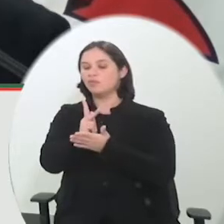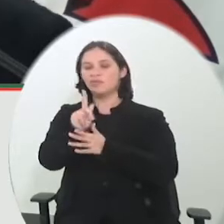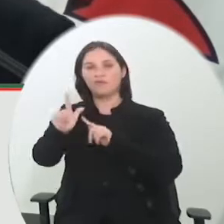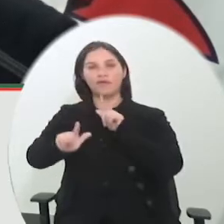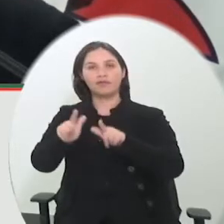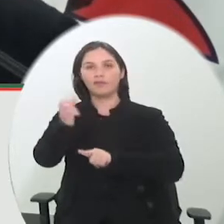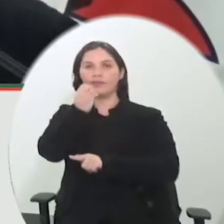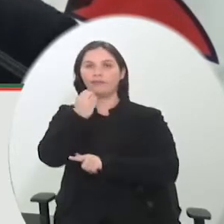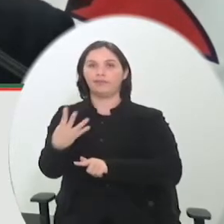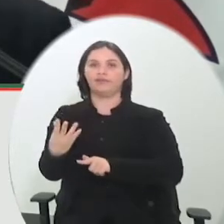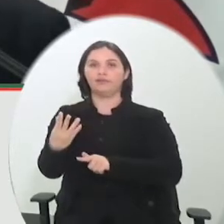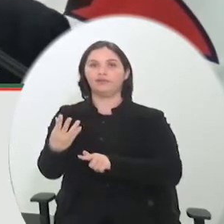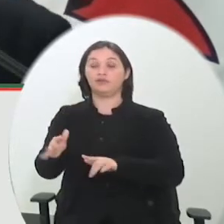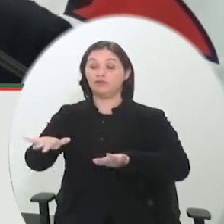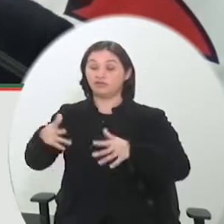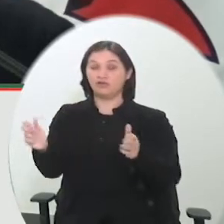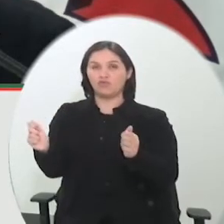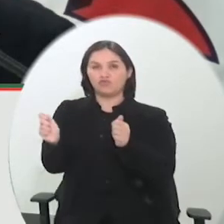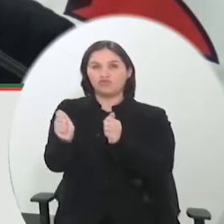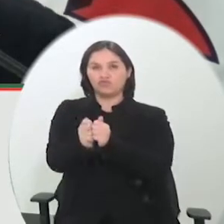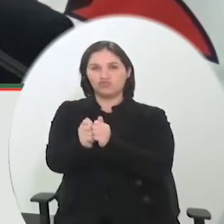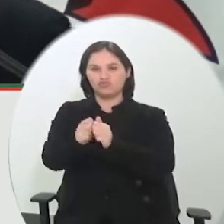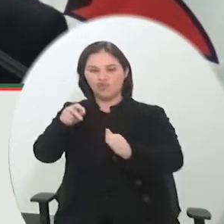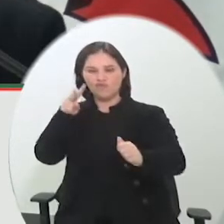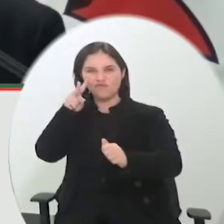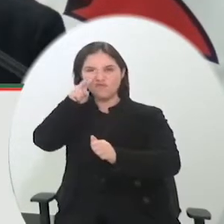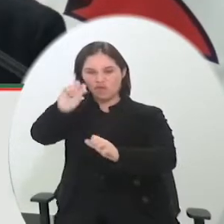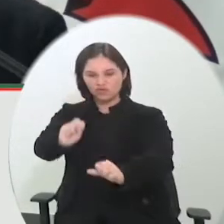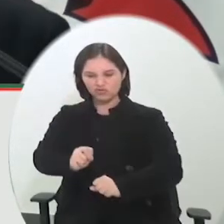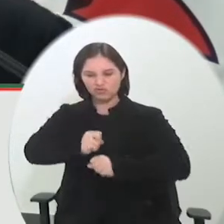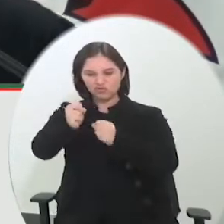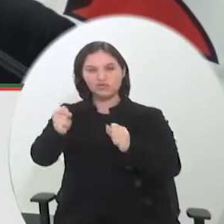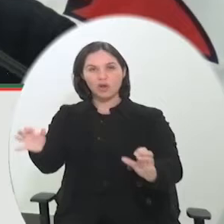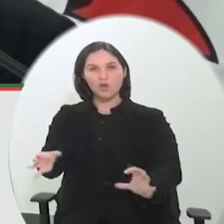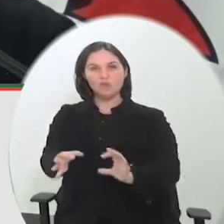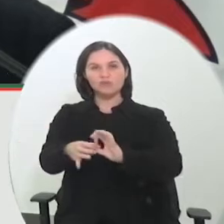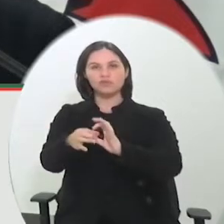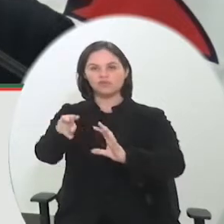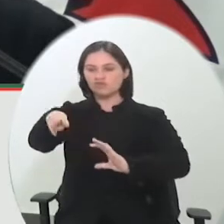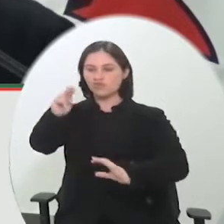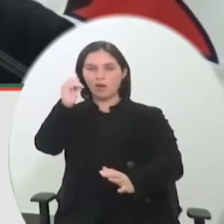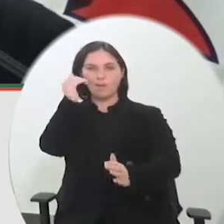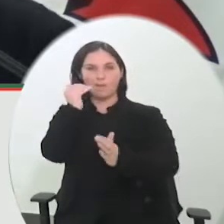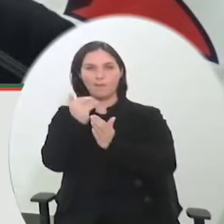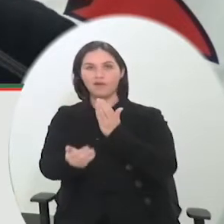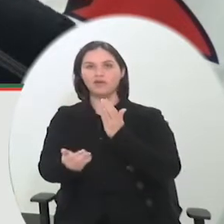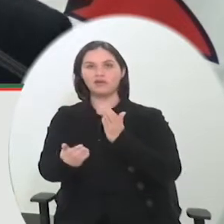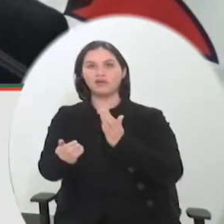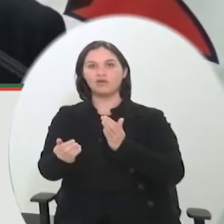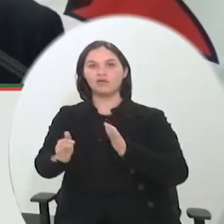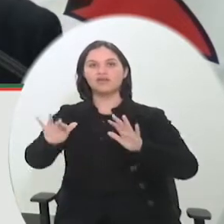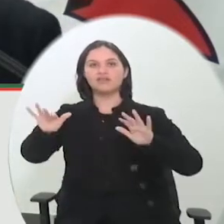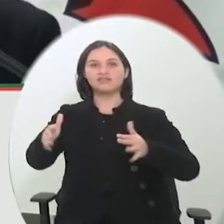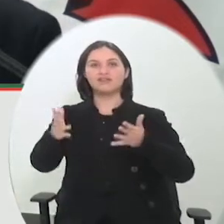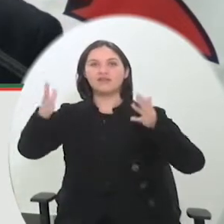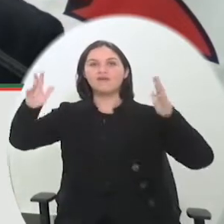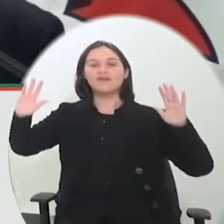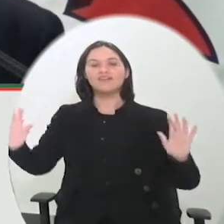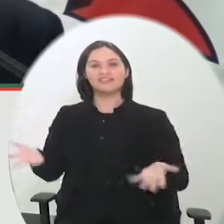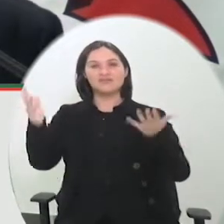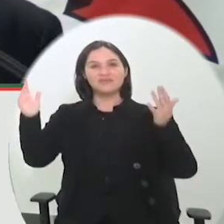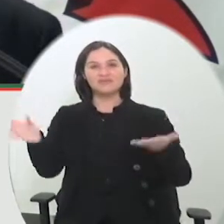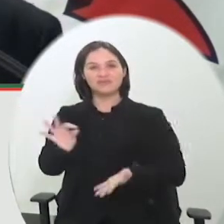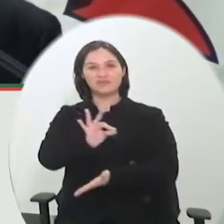Colegas, juntos somos fortes, unidos, imbatíveis. Viva a Polícia Civil do Estado de